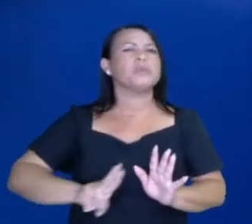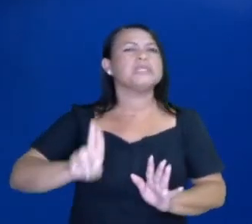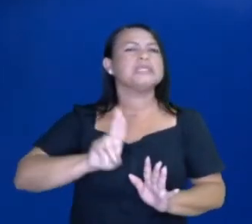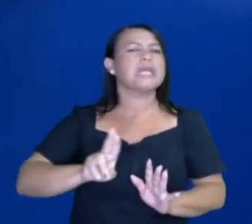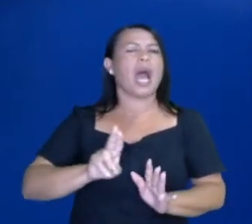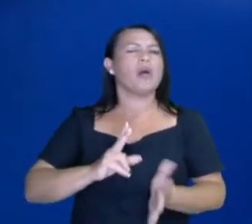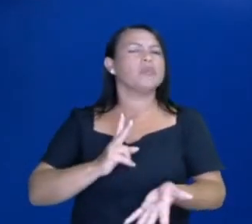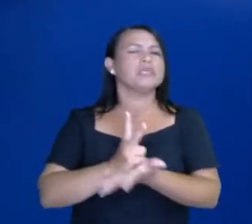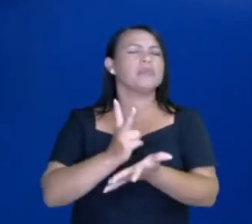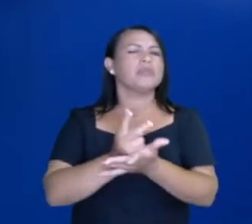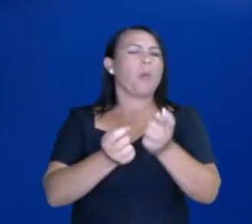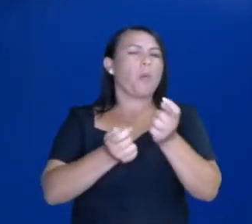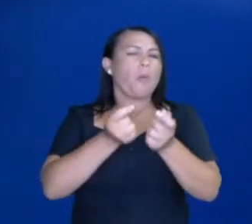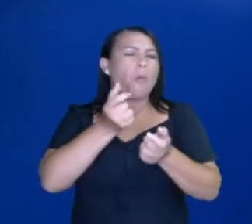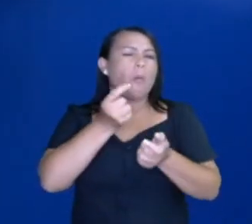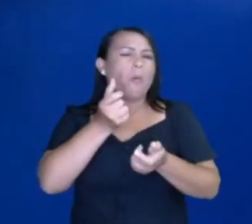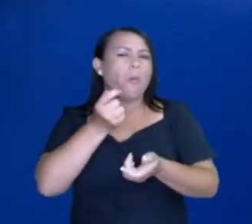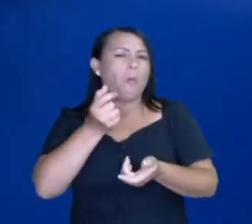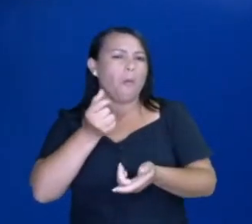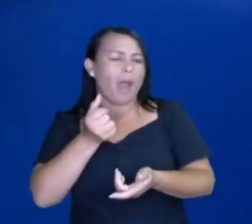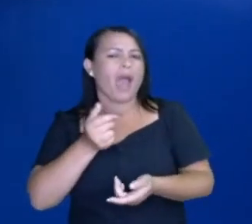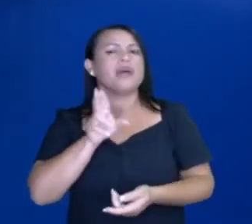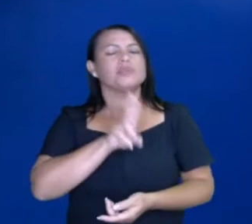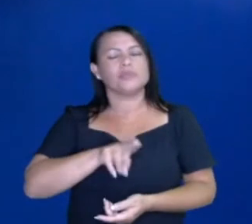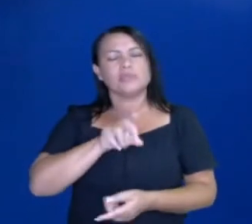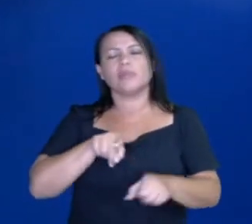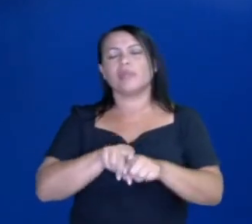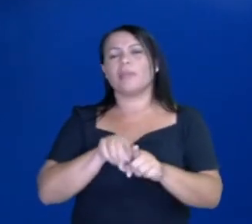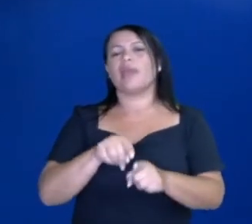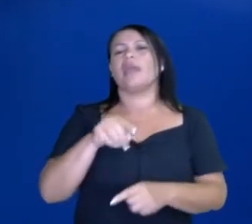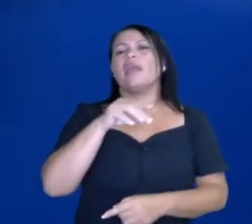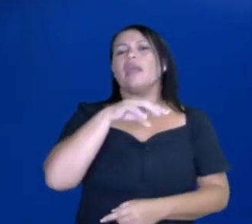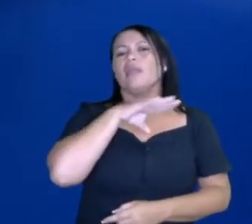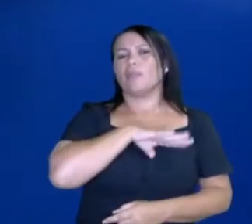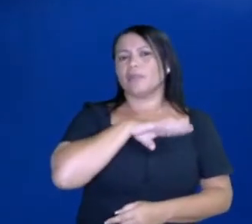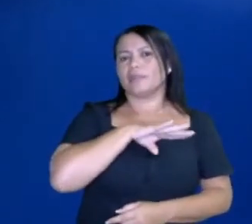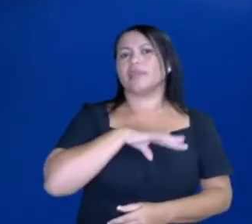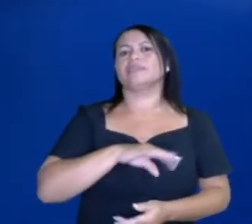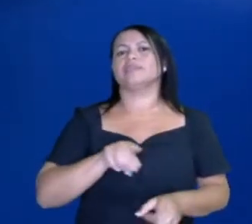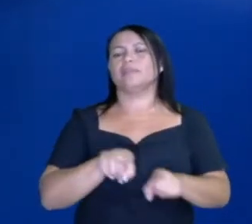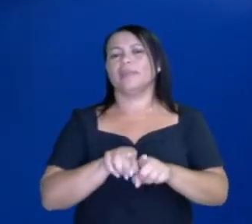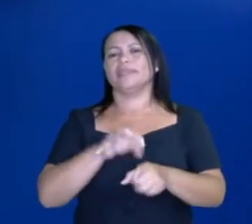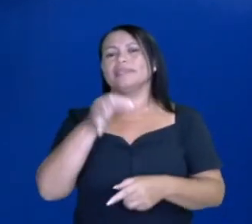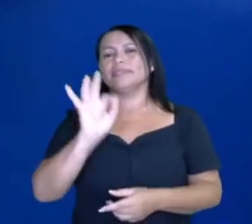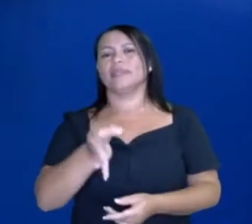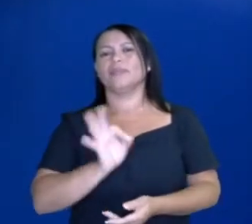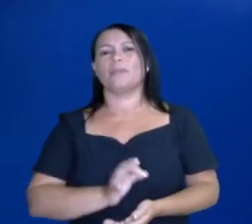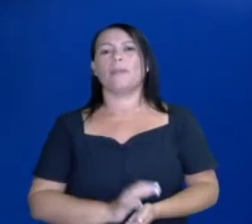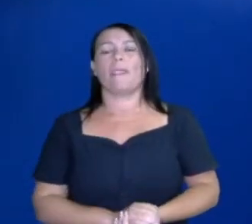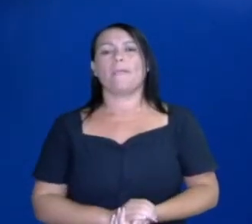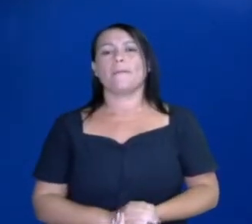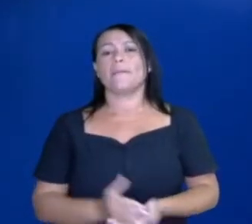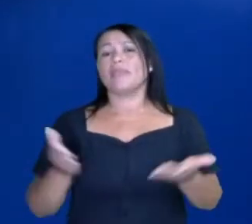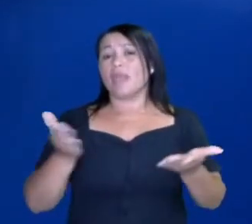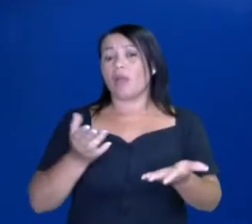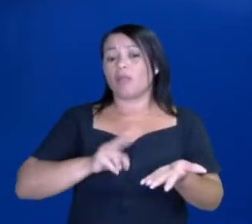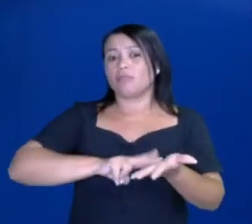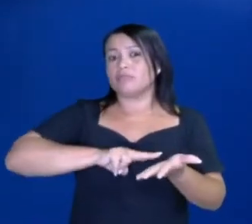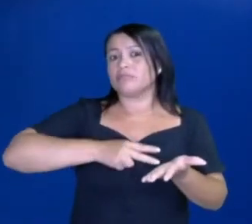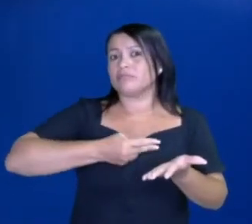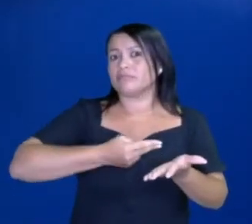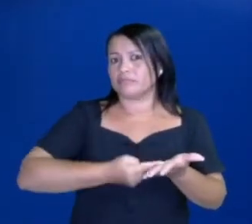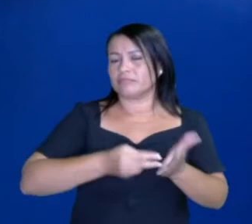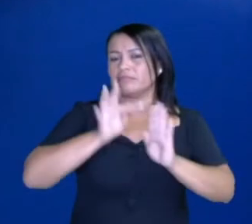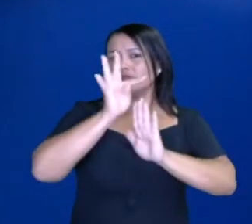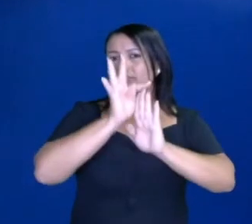tão presente, mas usamos sim na nossa língua portuguesa, certo? Vamos para a tradução